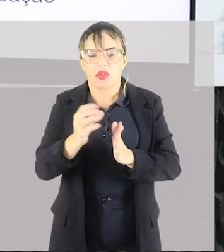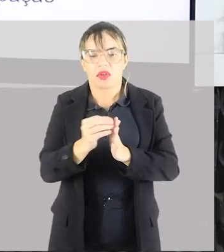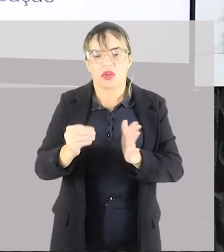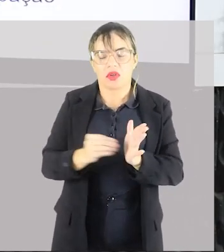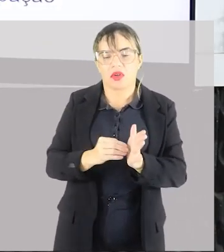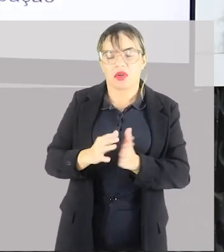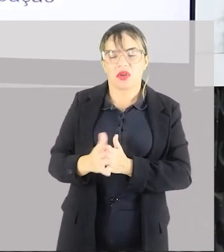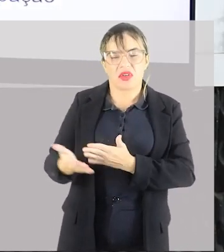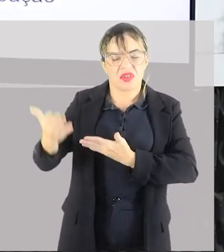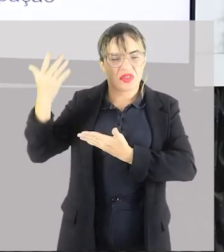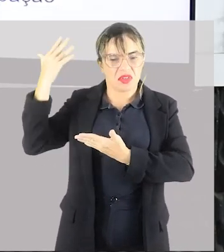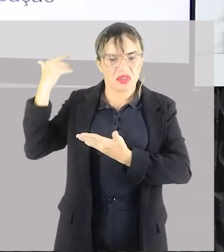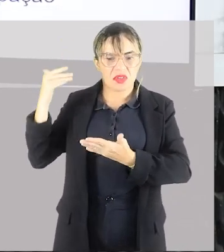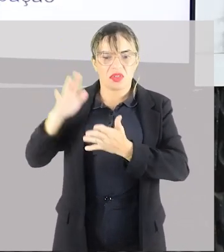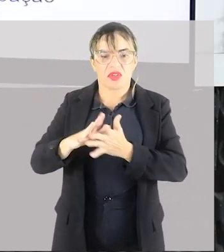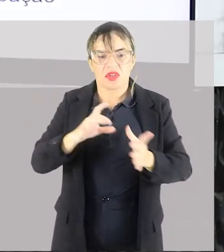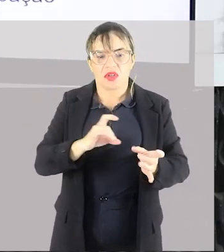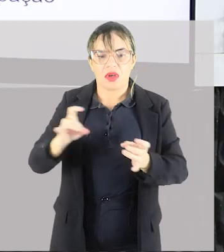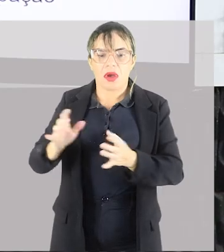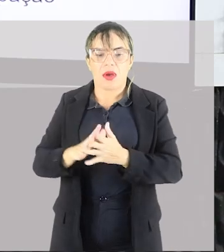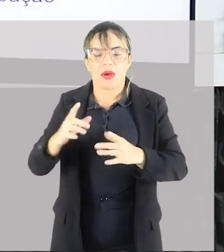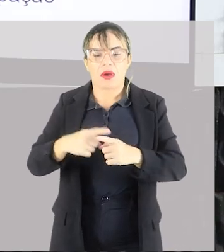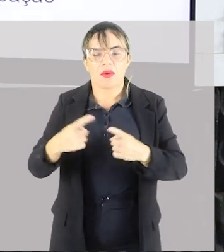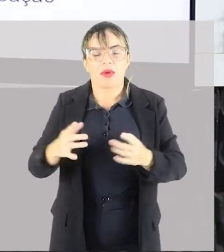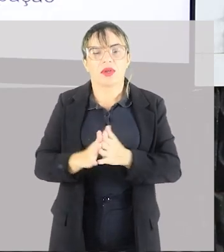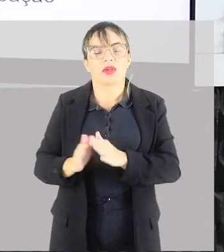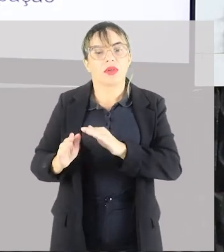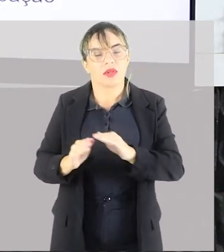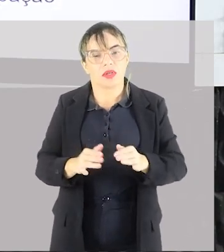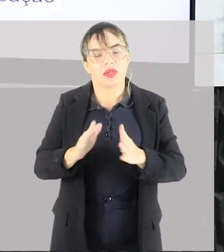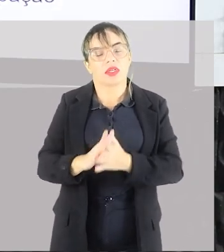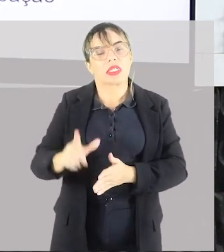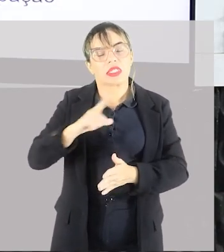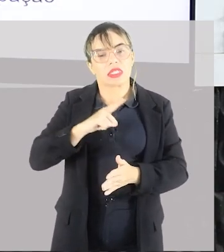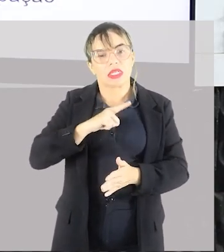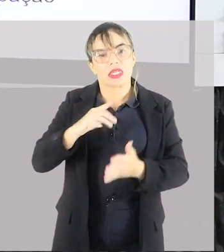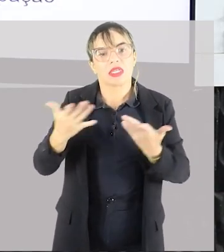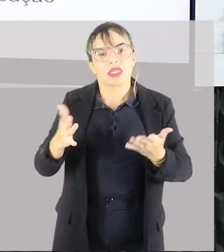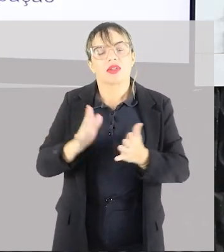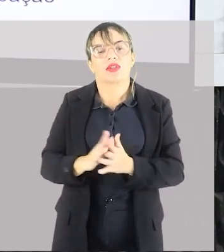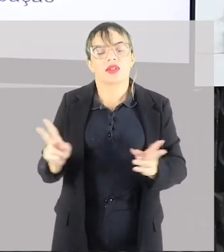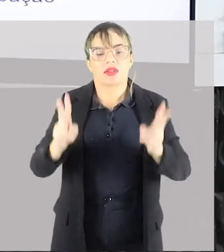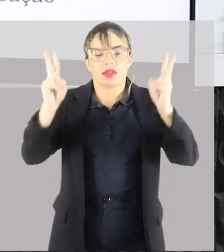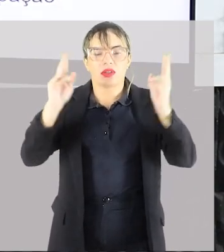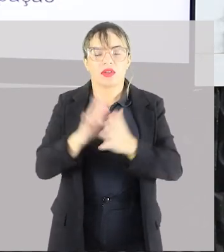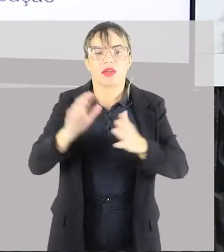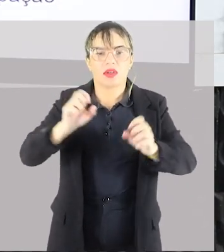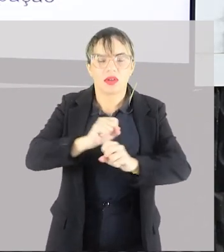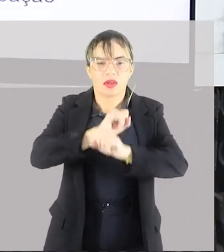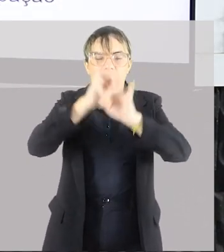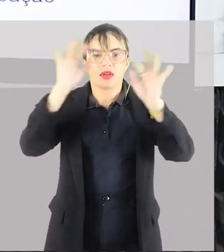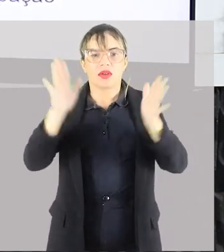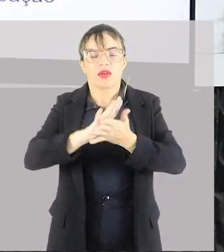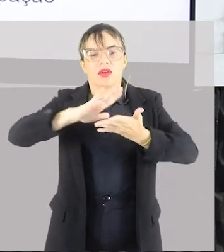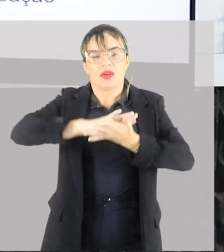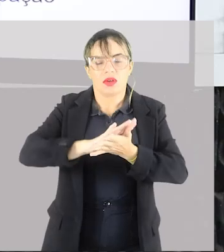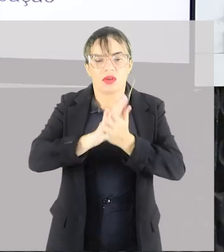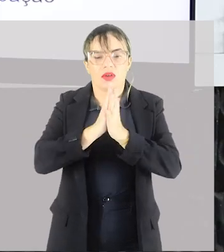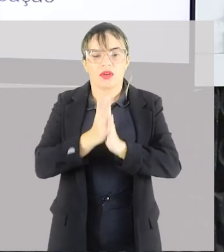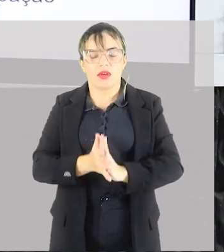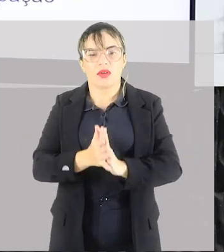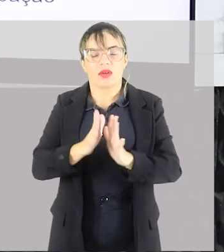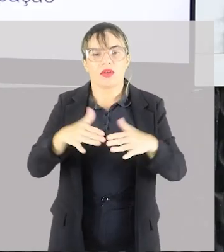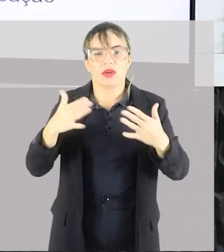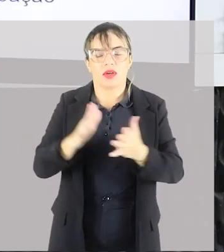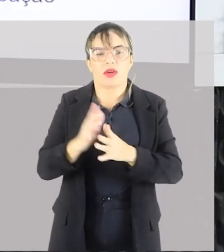e marginal, mas não pode ser deixada de lado. Por quê? Porque tem o seu valor, certo? Deixar claro para a gente não tratar com preconceitos